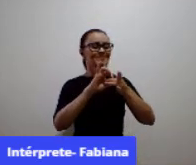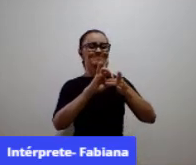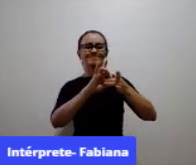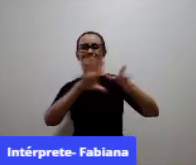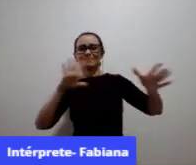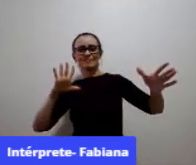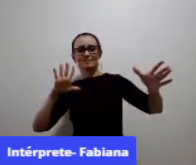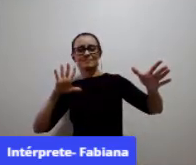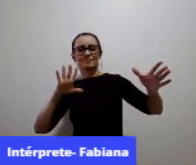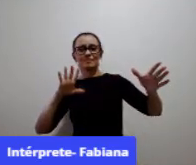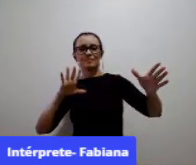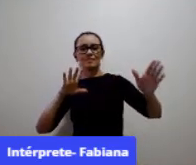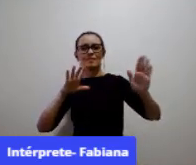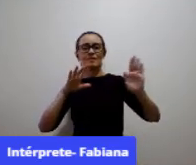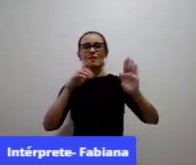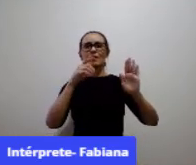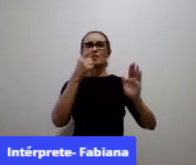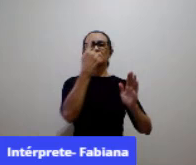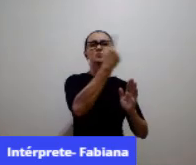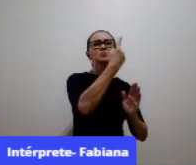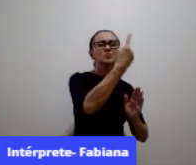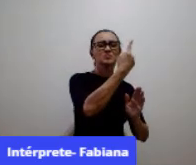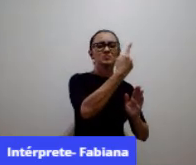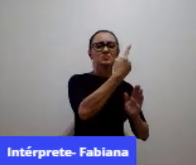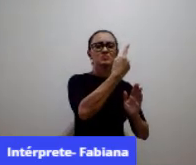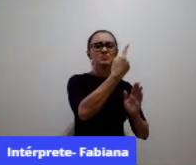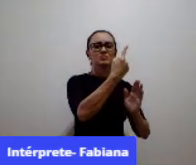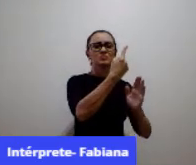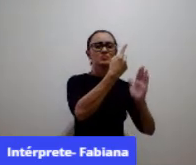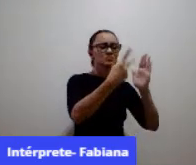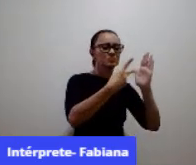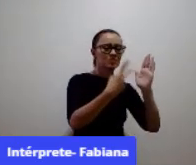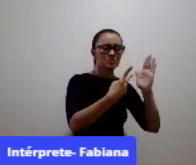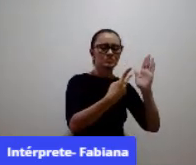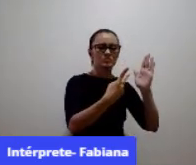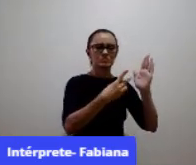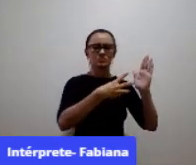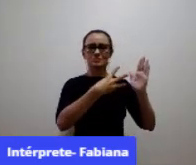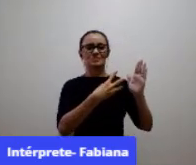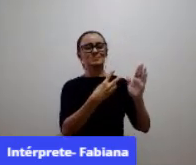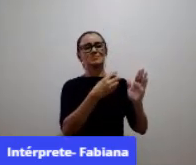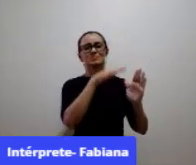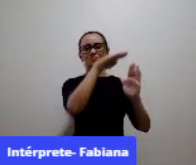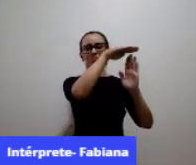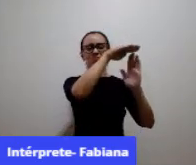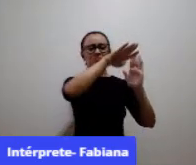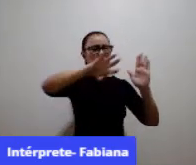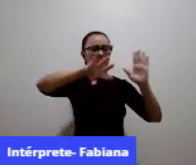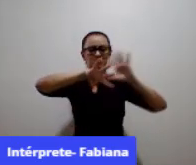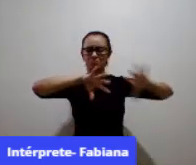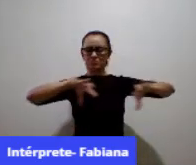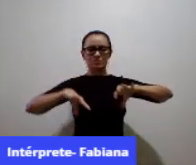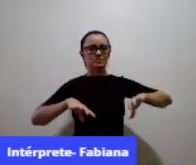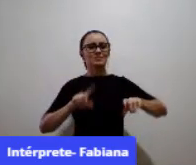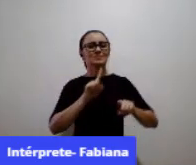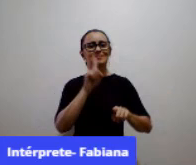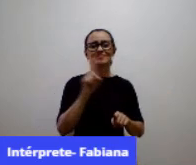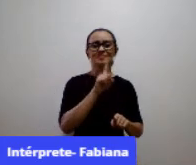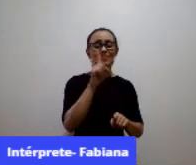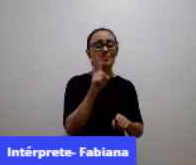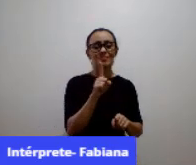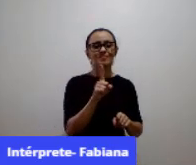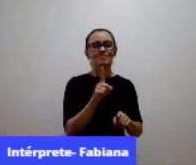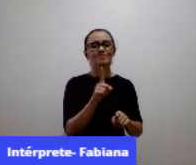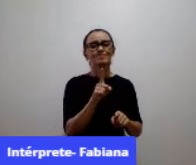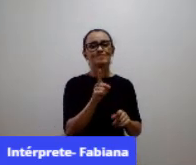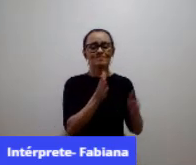nenhum instrumento apresentado aqui para vocês. Os instrumentos, eles são